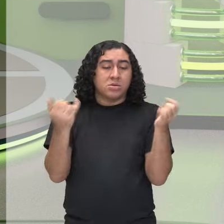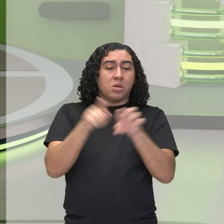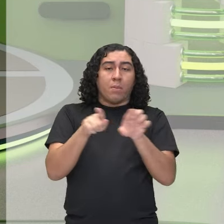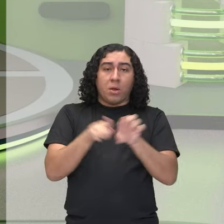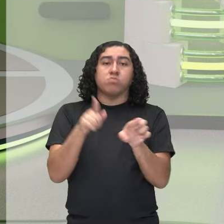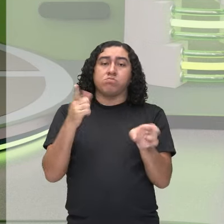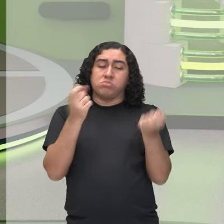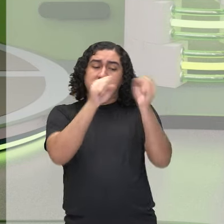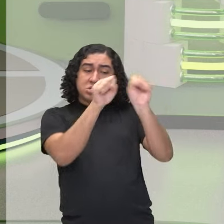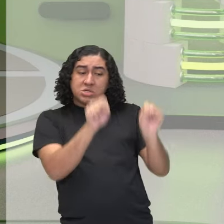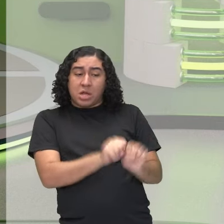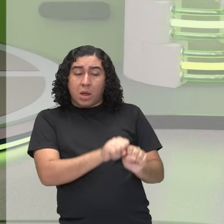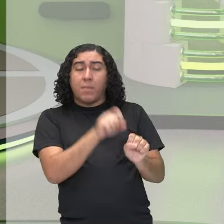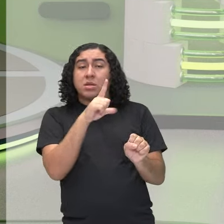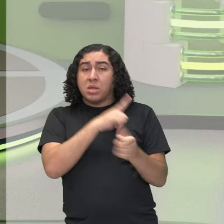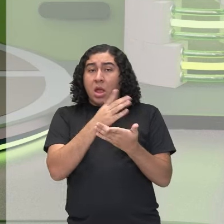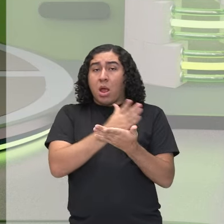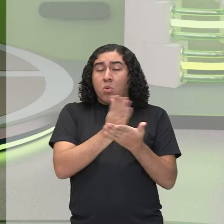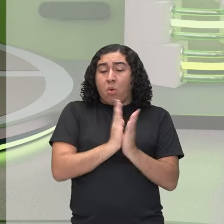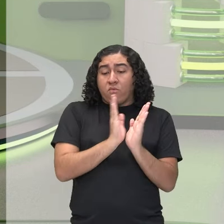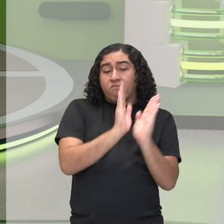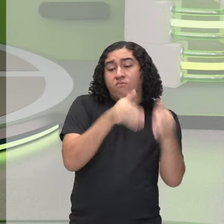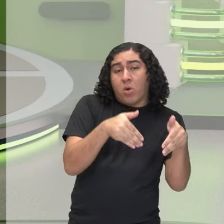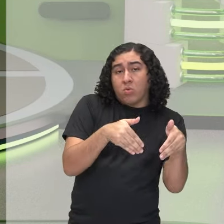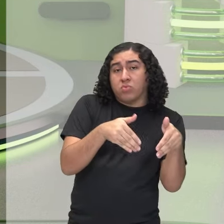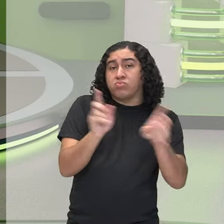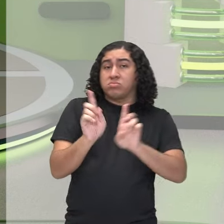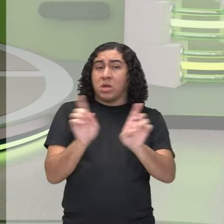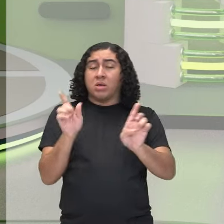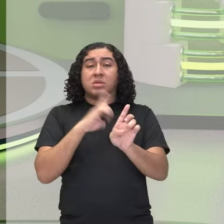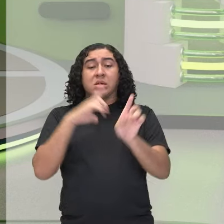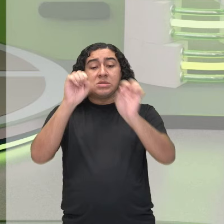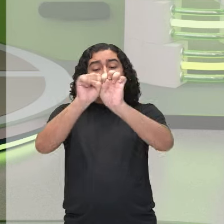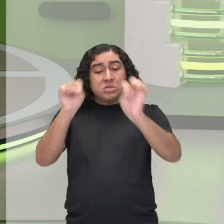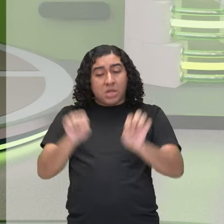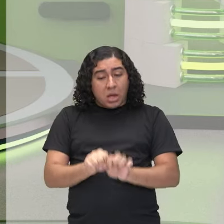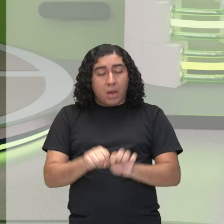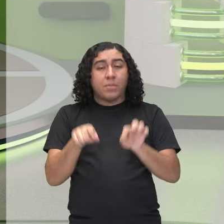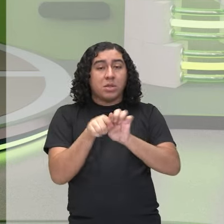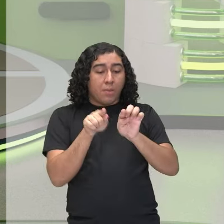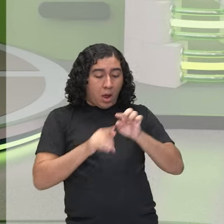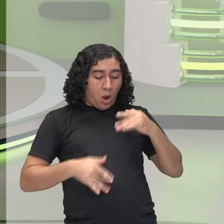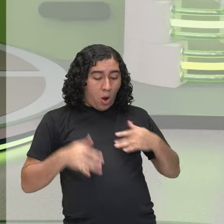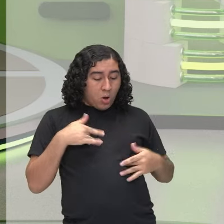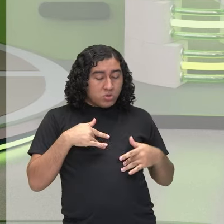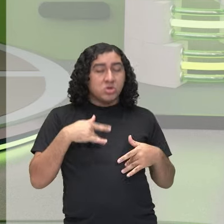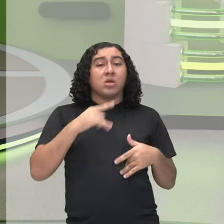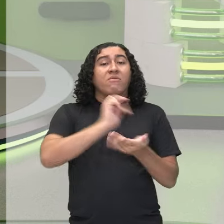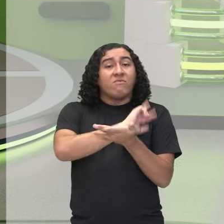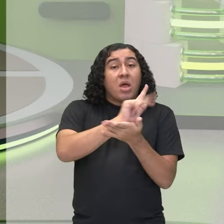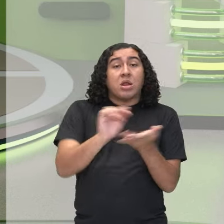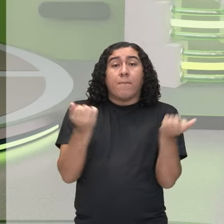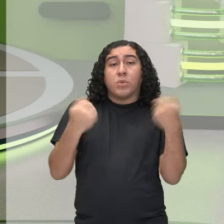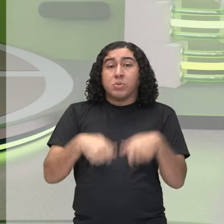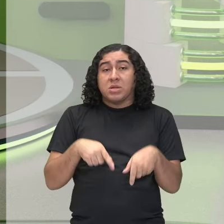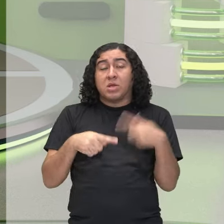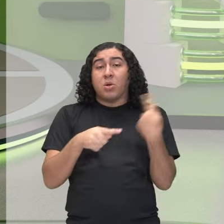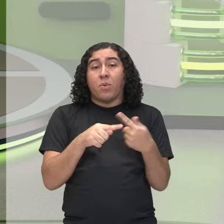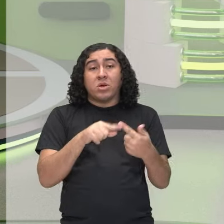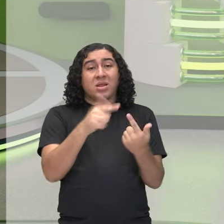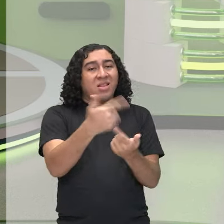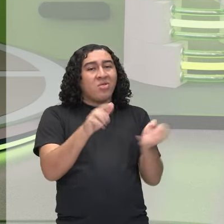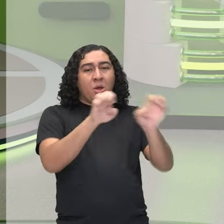uma função mais específica. Eles não, eles vão possuir sistemas e órgãos com funções múltiplas, uma vez que eles não possuem uma estrutura